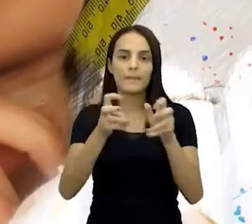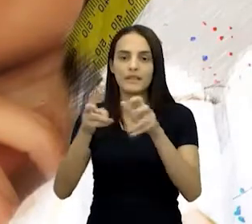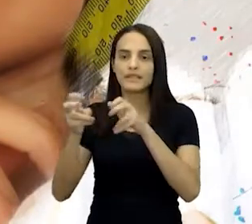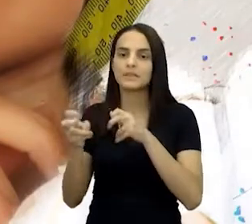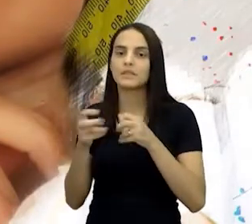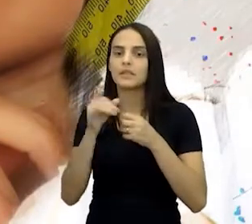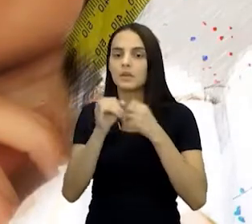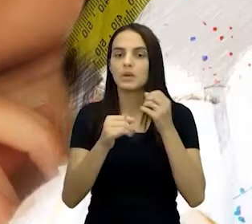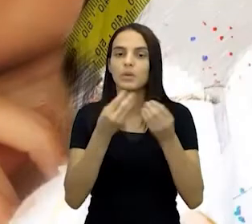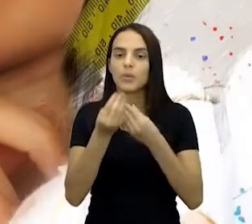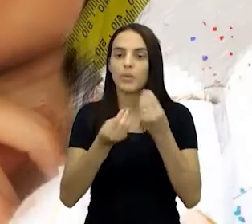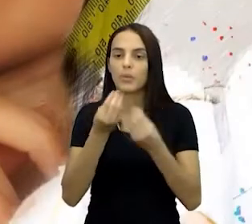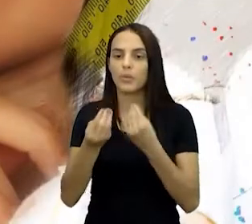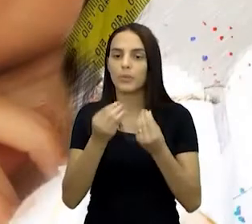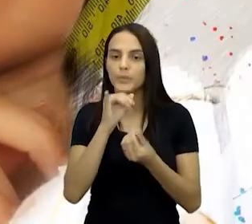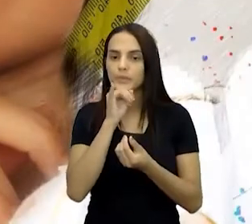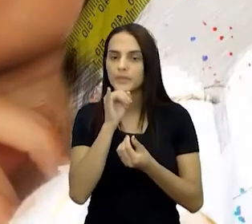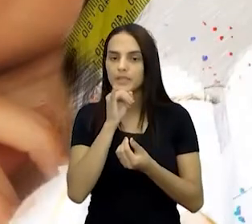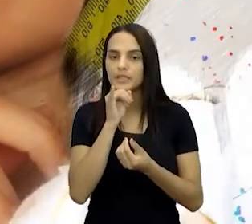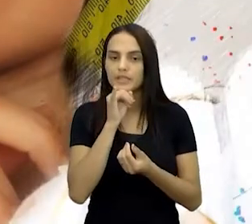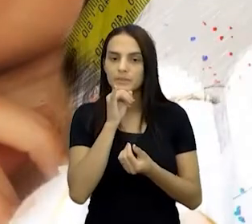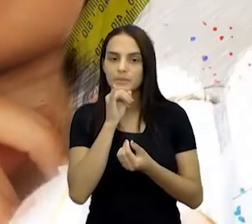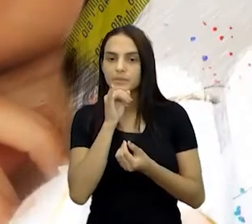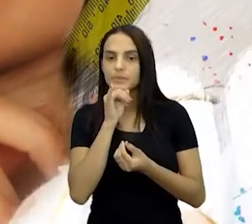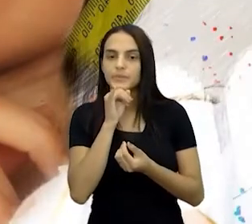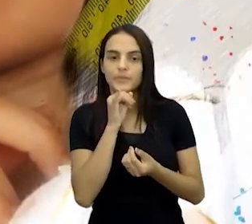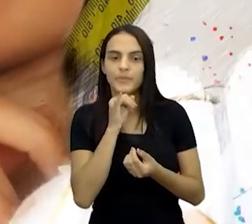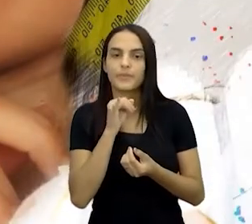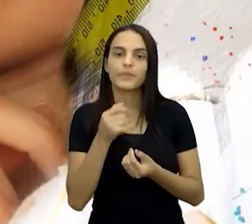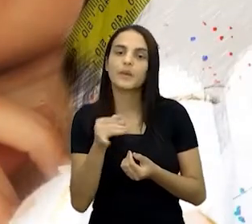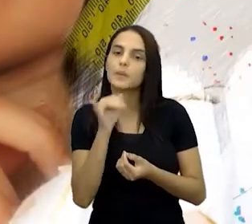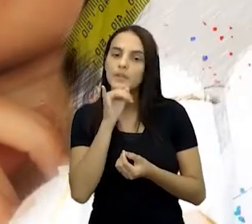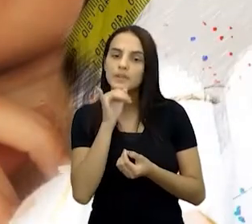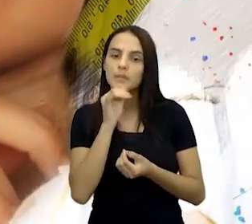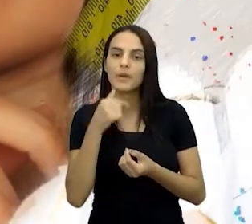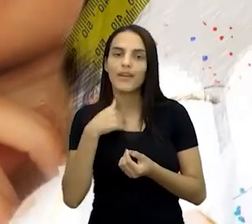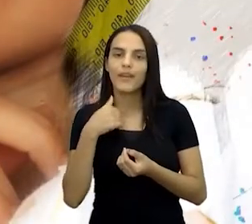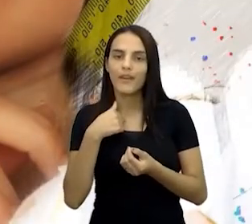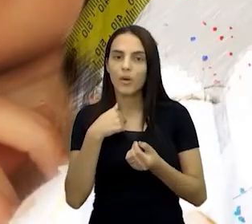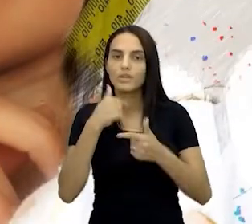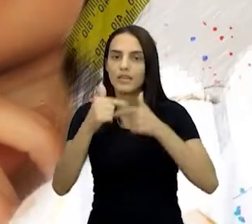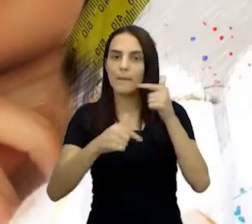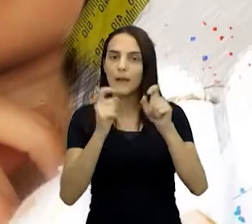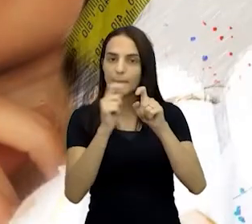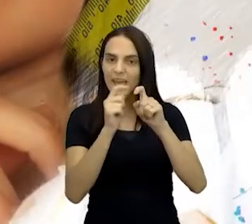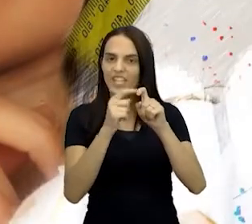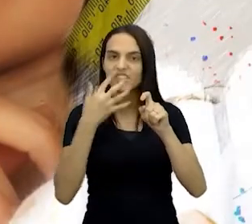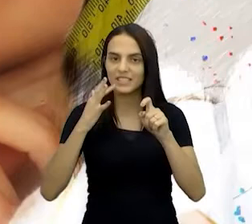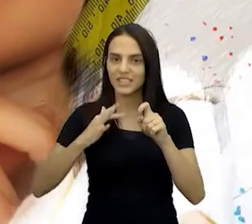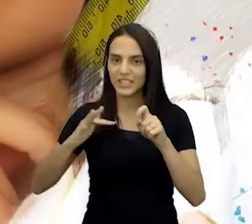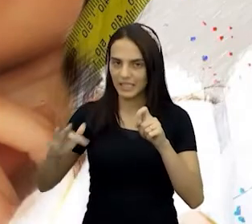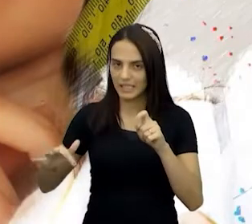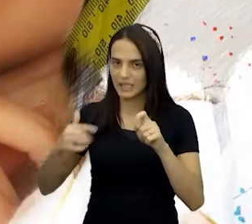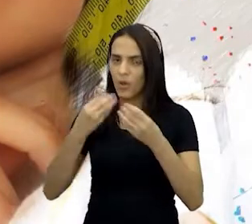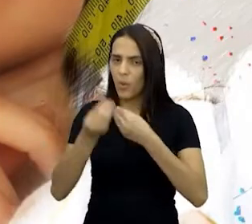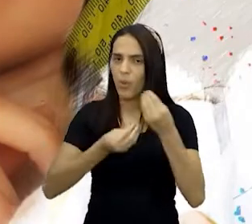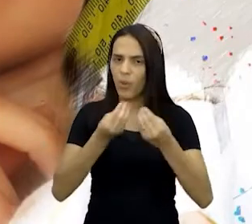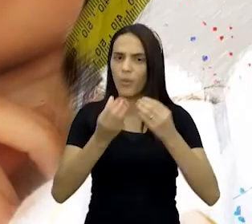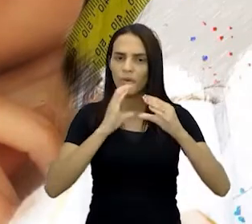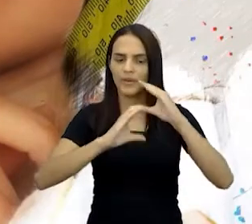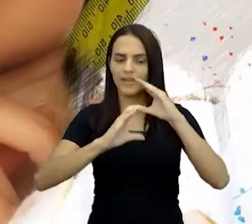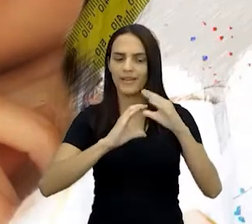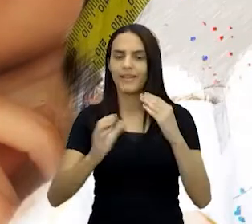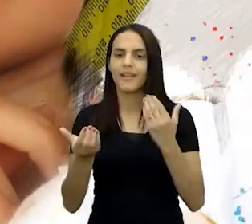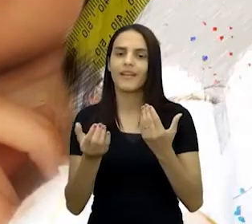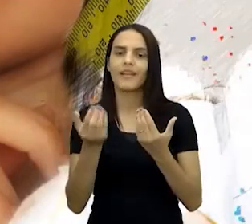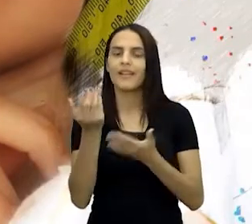dependendo do profissional que eu seja, né? Eu sou pediatra. Como é que eu vou usar essa comunicação? Que linguagem